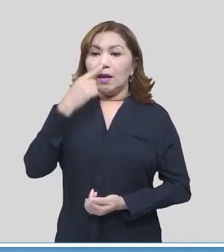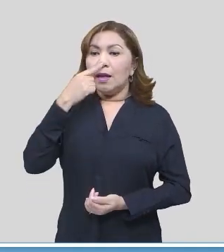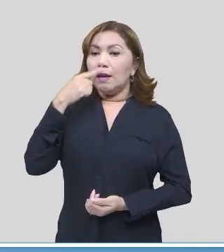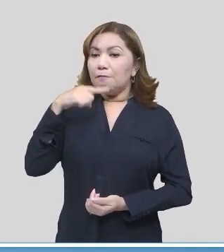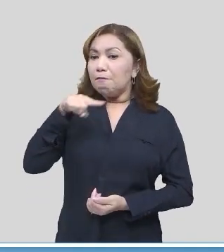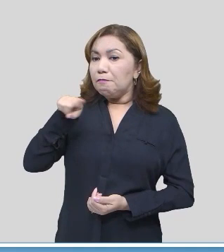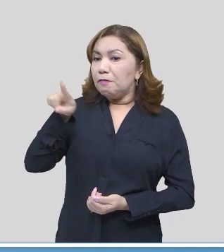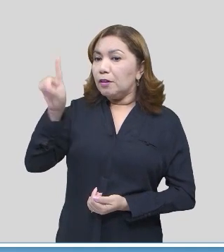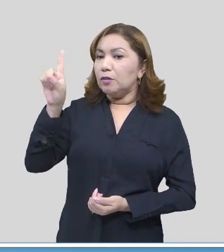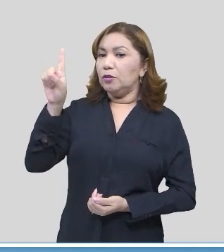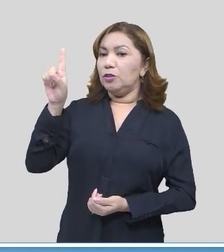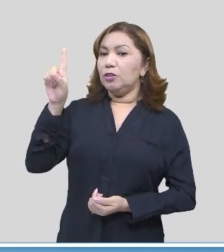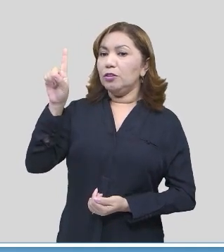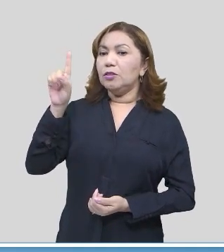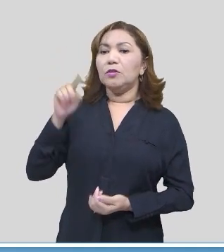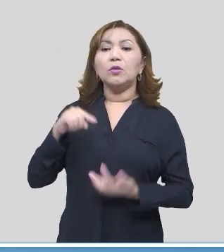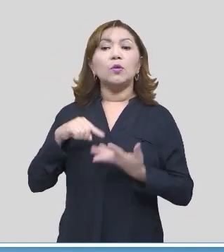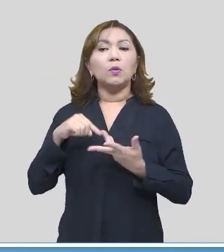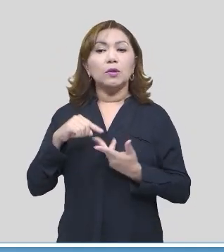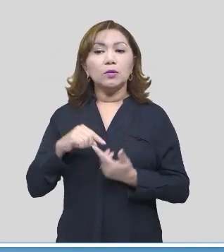Elefante,